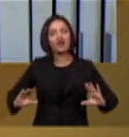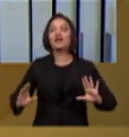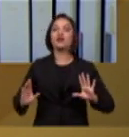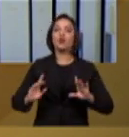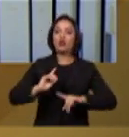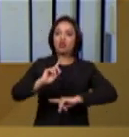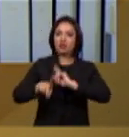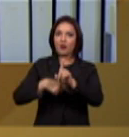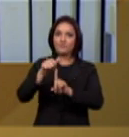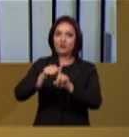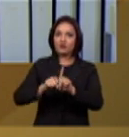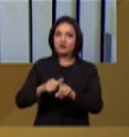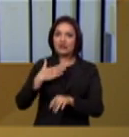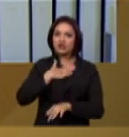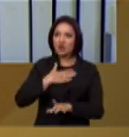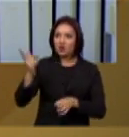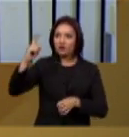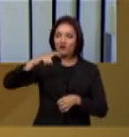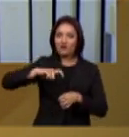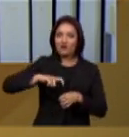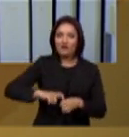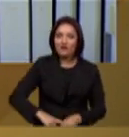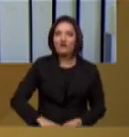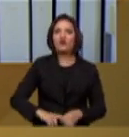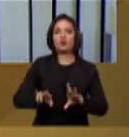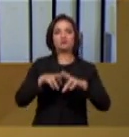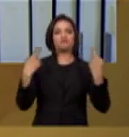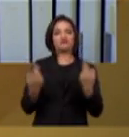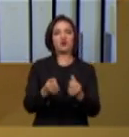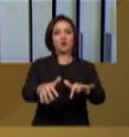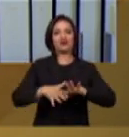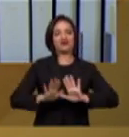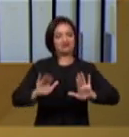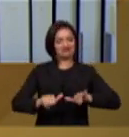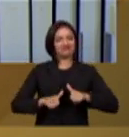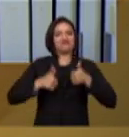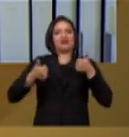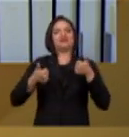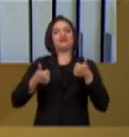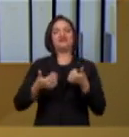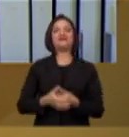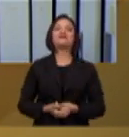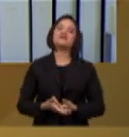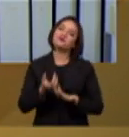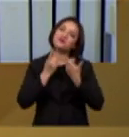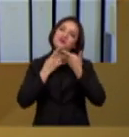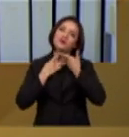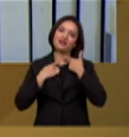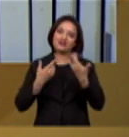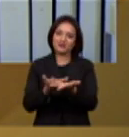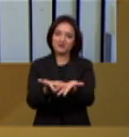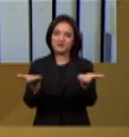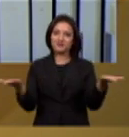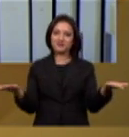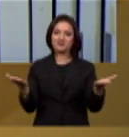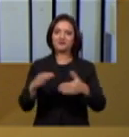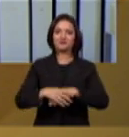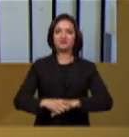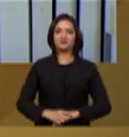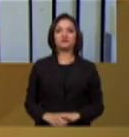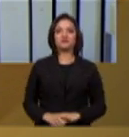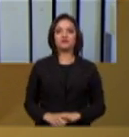com as sessões colegiadas no mês de agosto revitalizados. É o que desejo a todos.